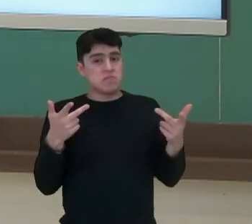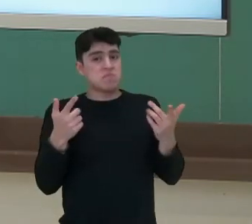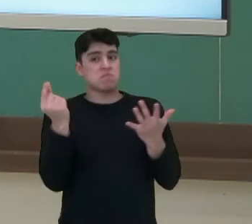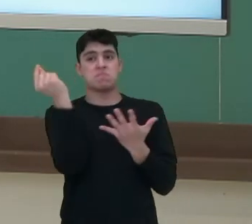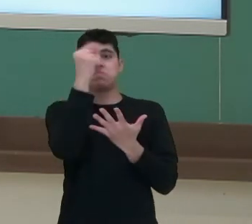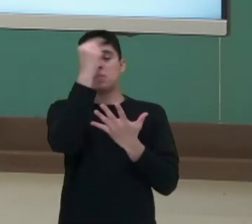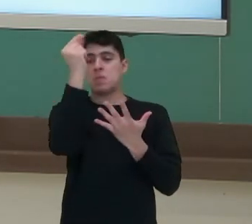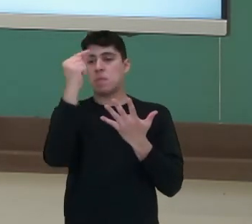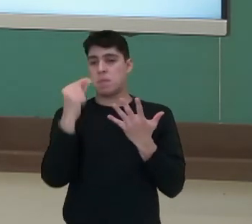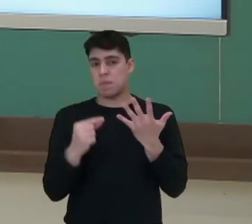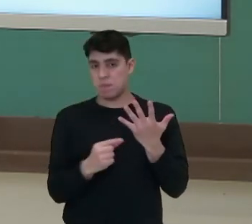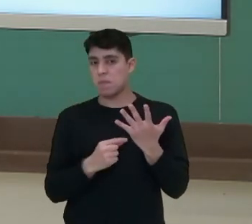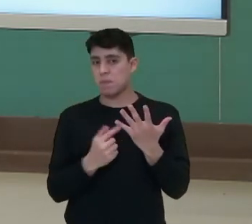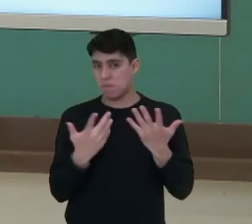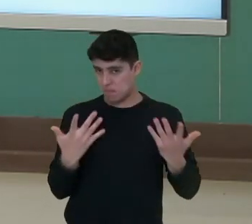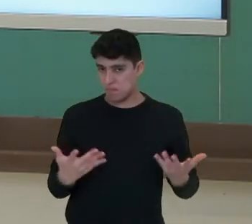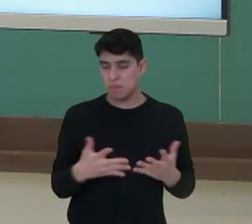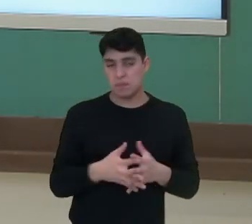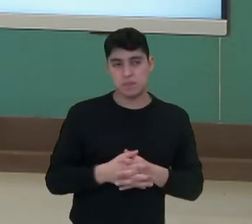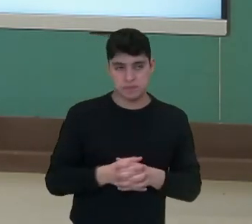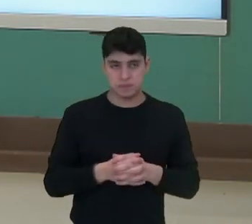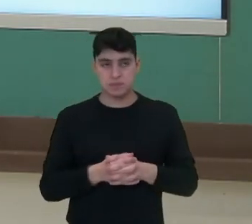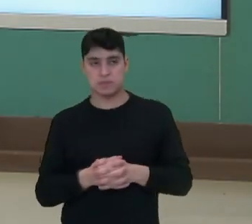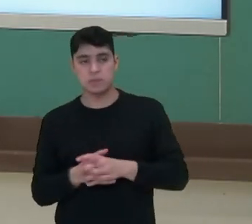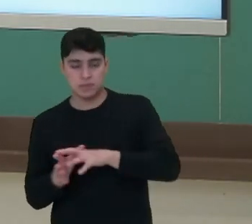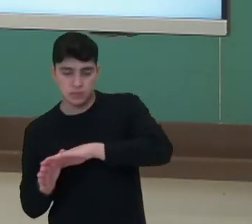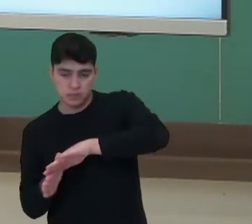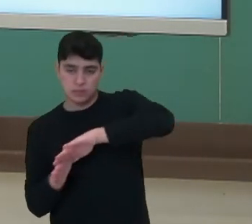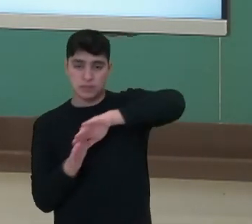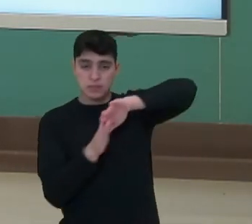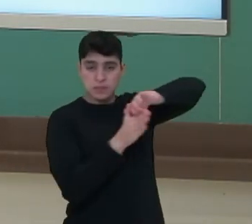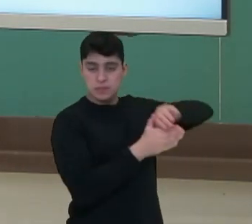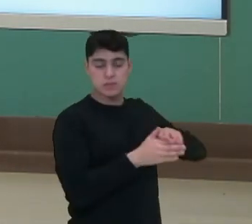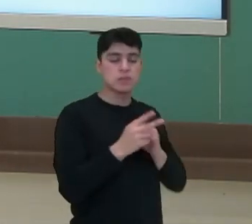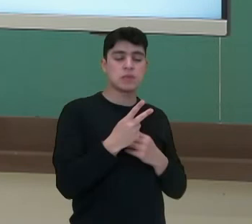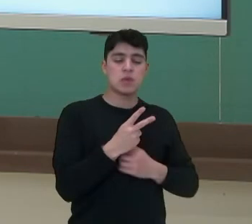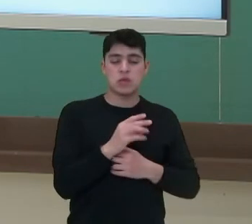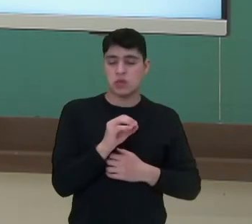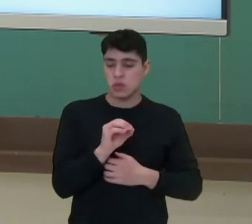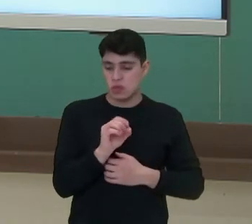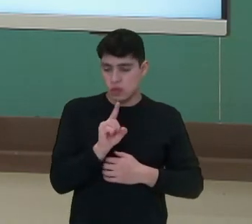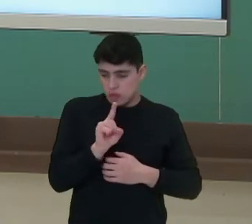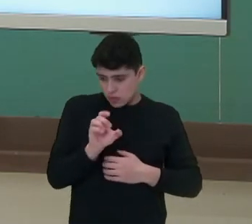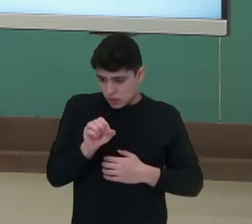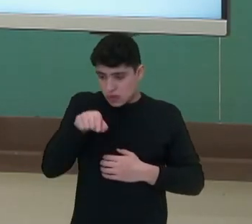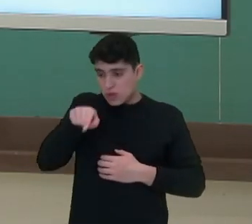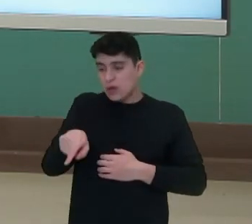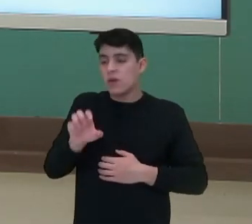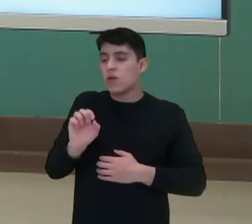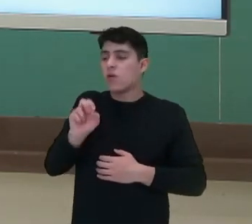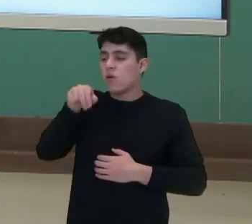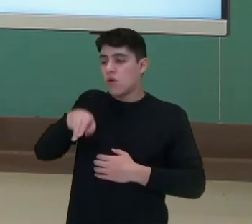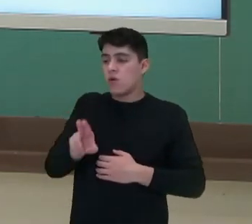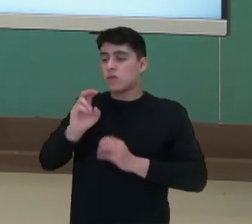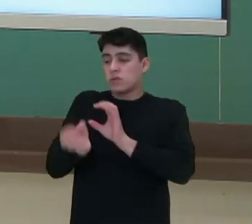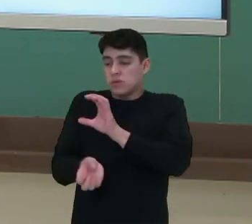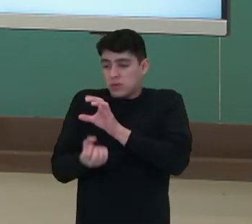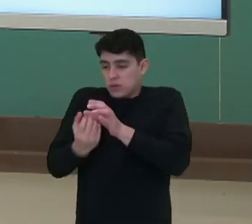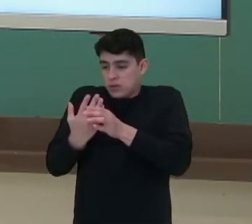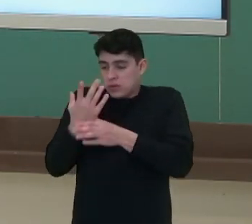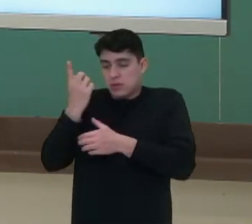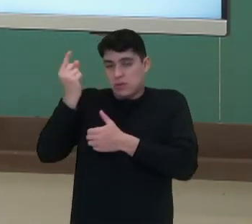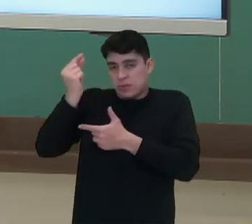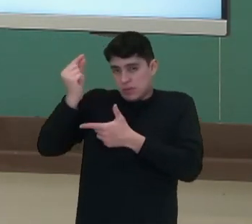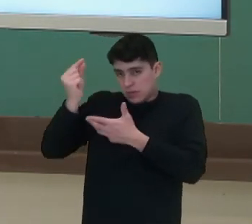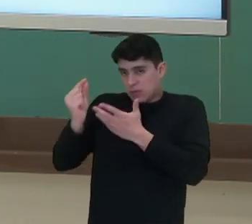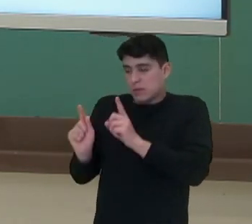então. Em 2010, então, a ONU, né, ela criou esses outros índices aqui, ó. Vamos ver aqui, ó. O